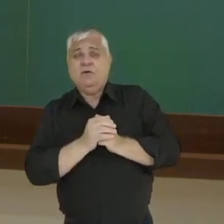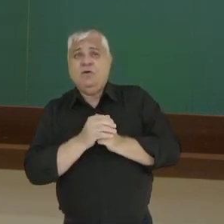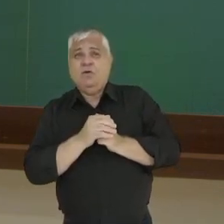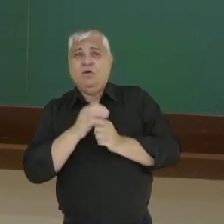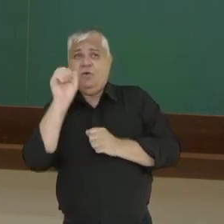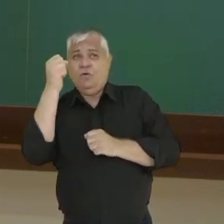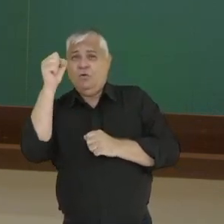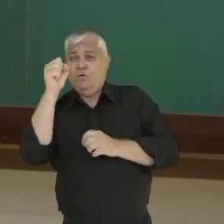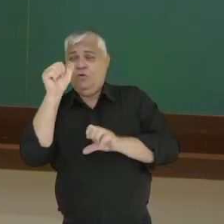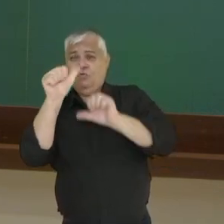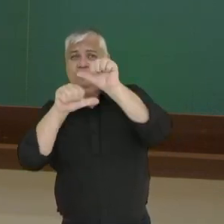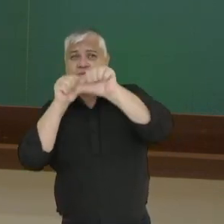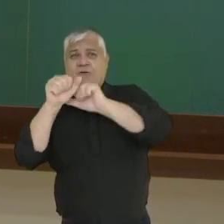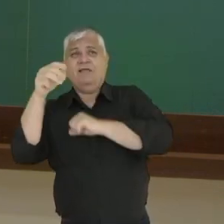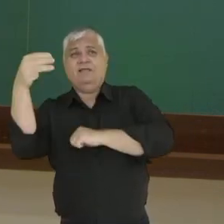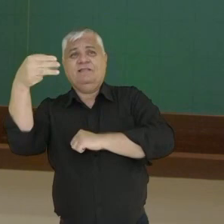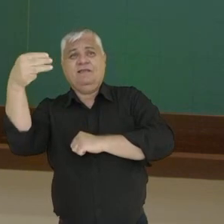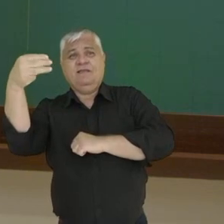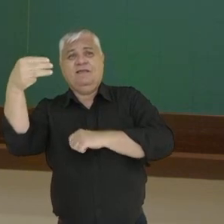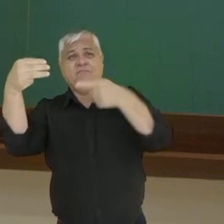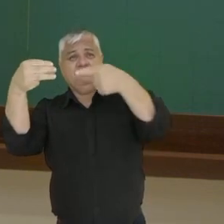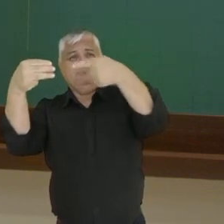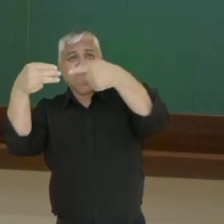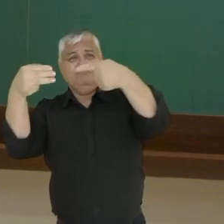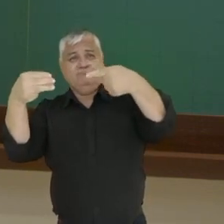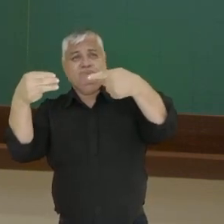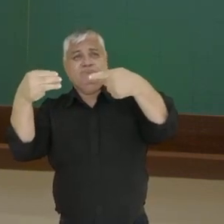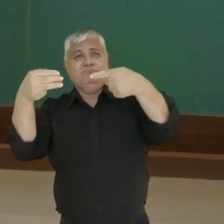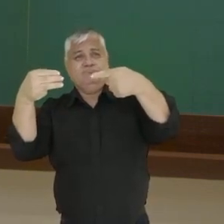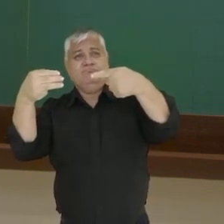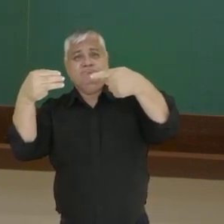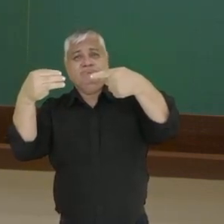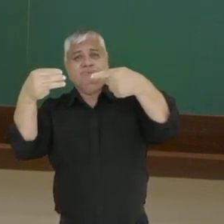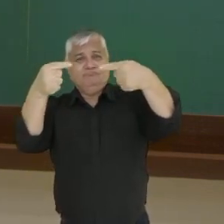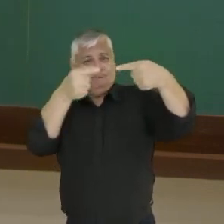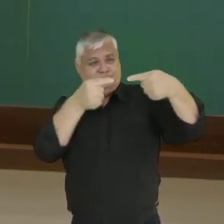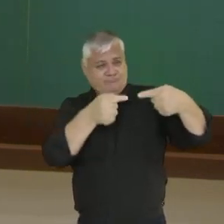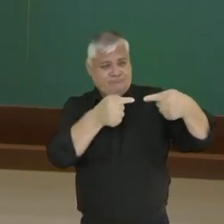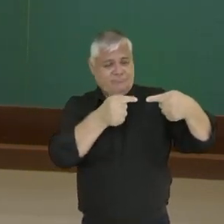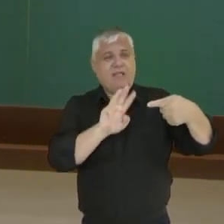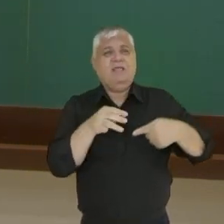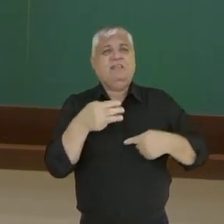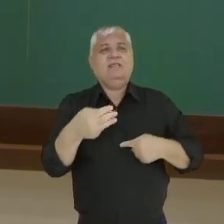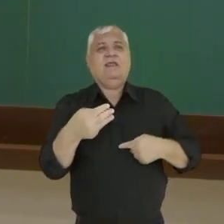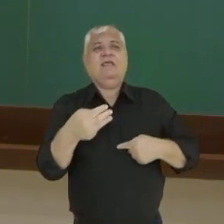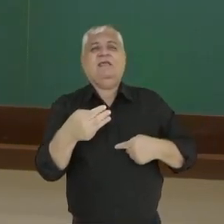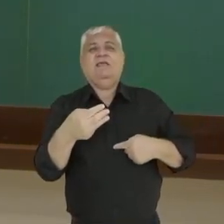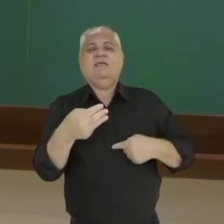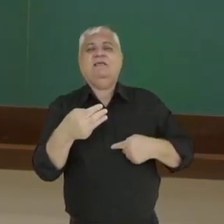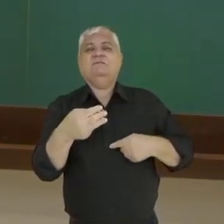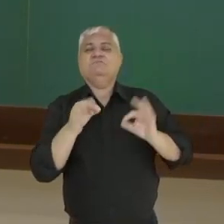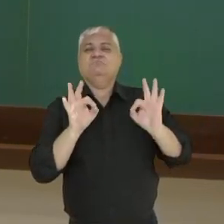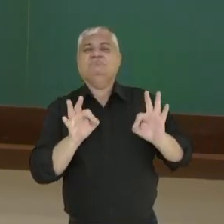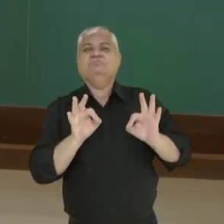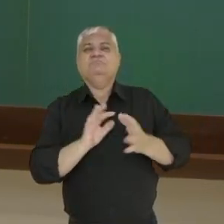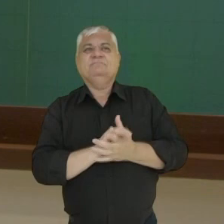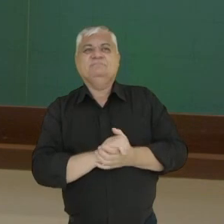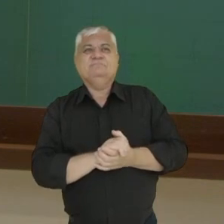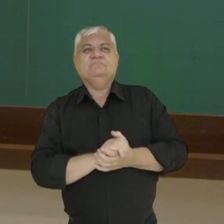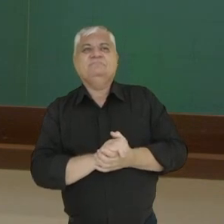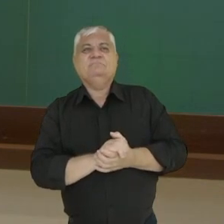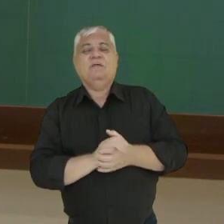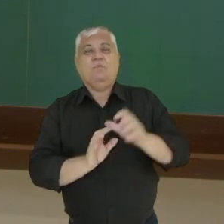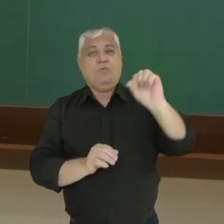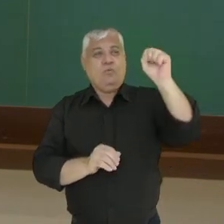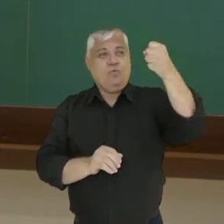nós teríamos o menos 3. Menos com menos ficaria mais. E o resultado do pH é 3. Então,